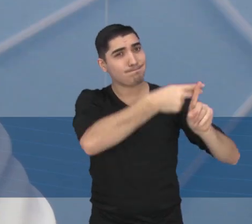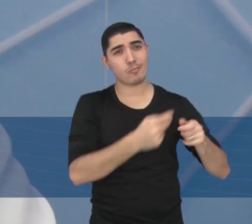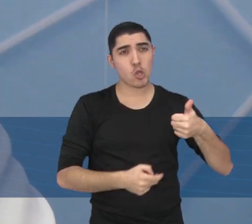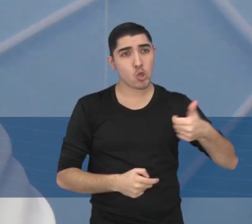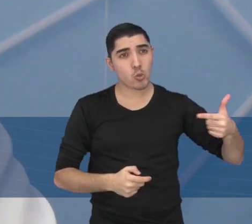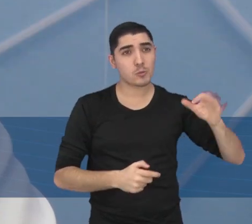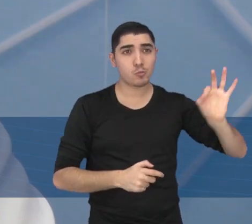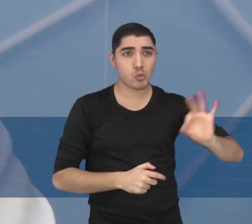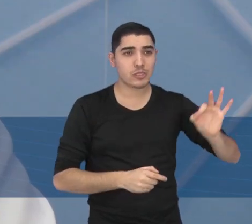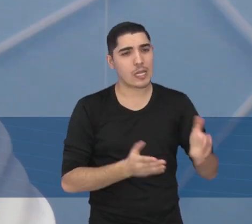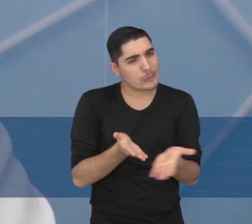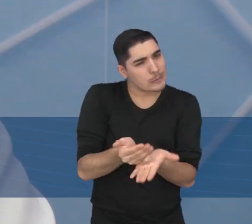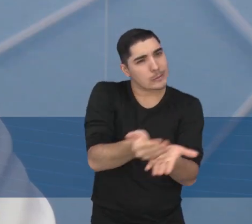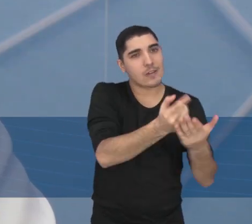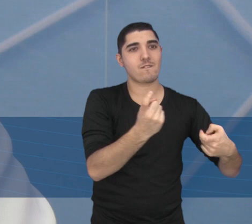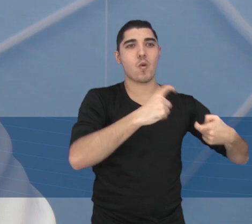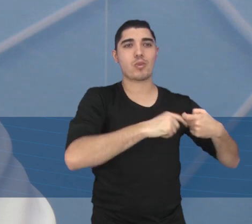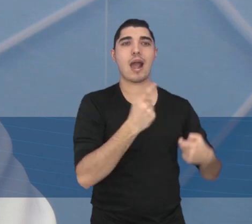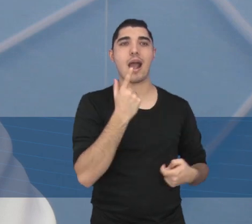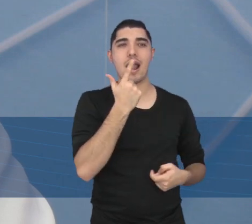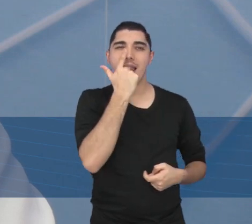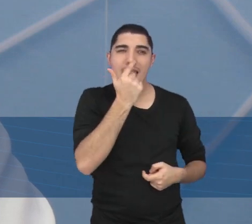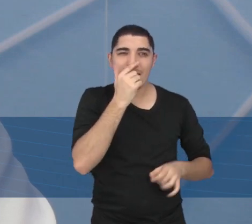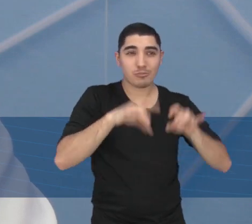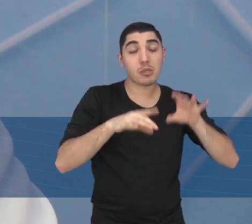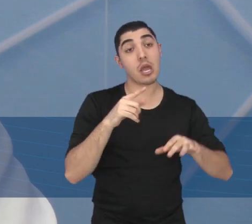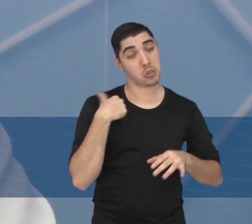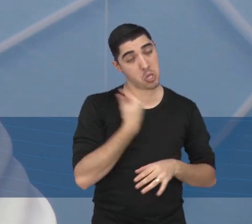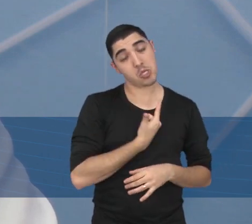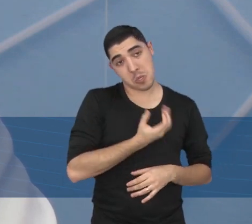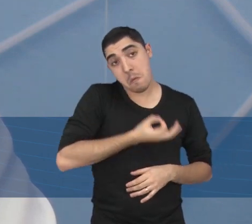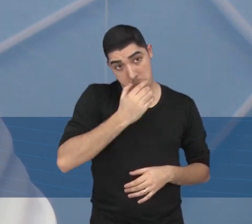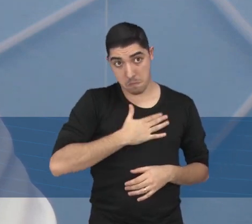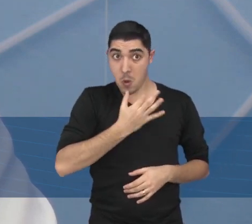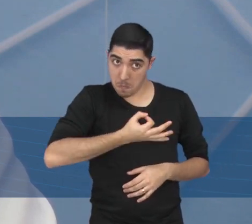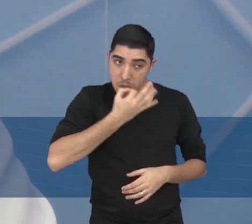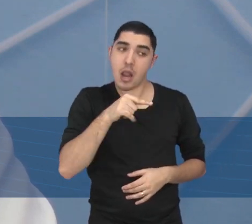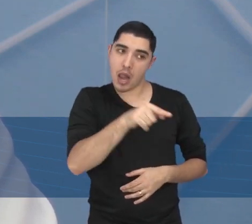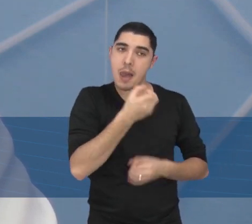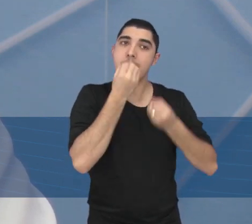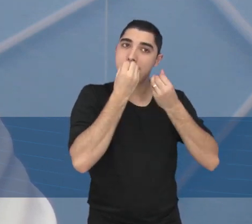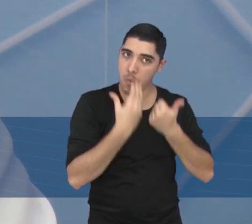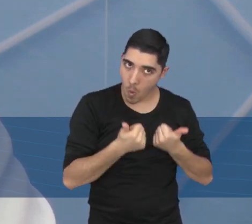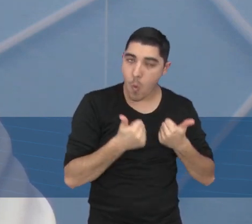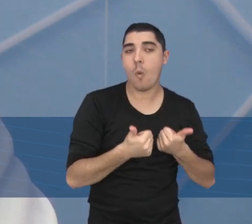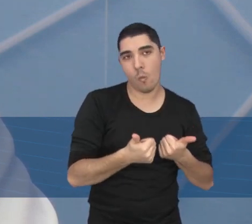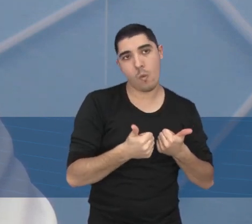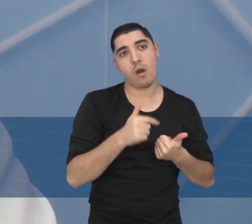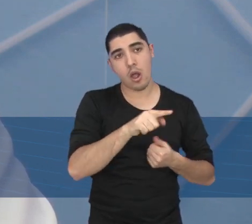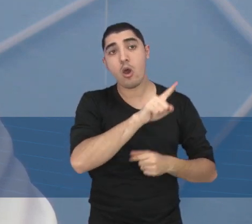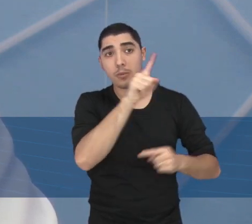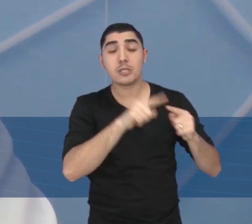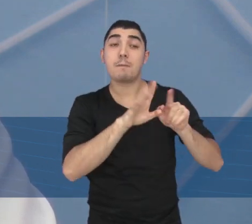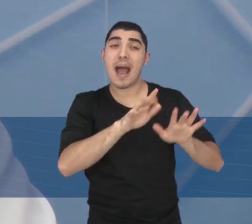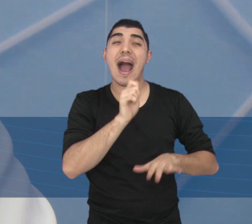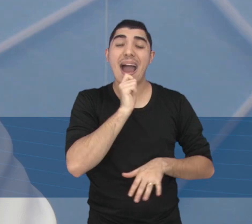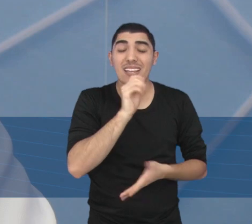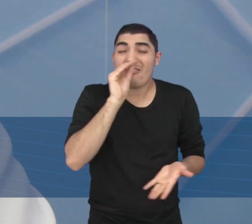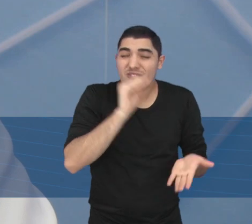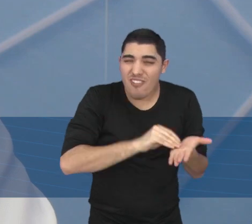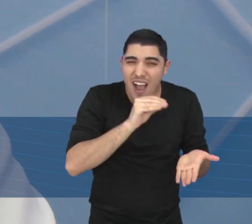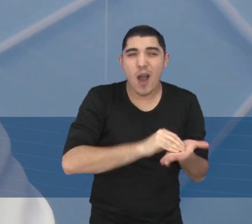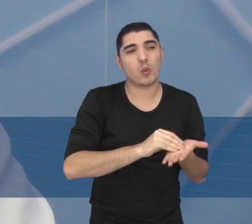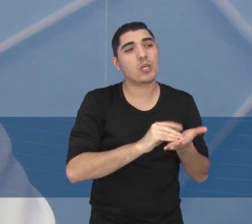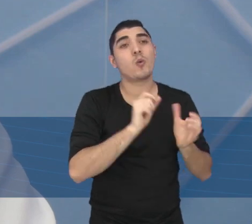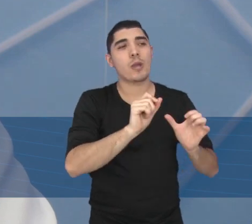comentou que a gente tem hoje. Então, a gente vê isso com bons olhos, né? Mas realmente vai demandar ainda, falta muito, do nosso ponto de